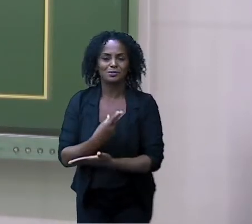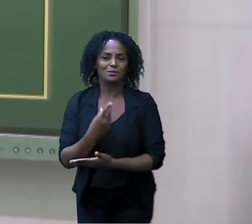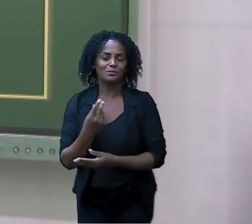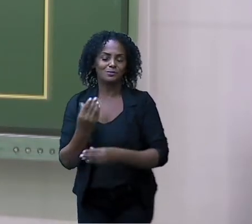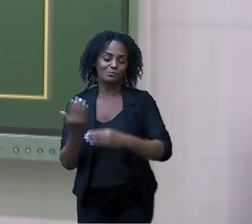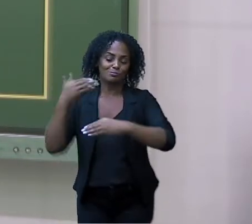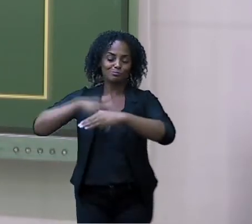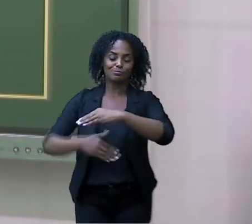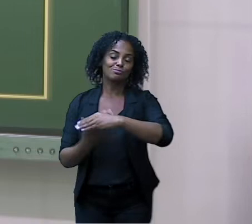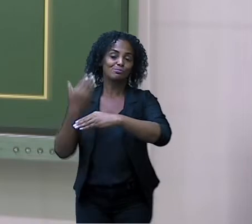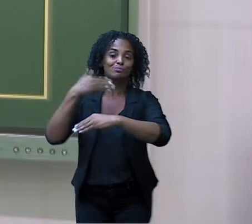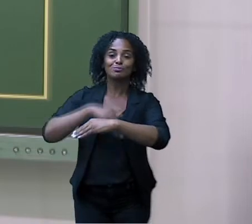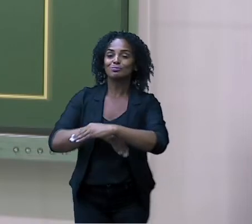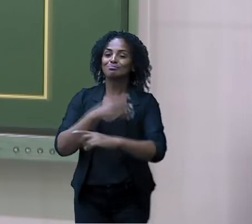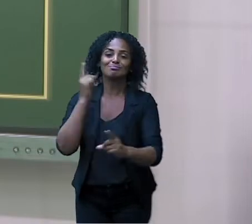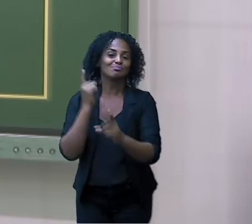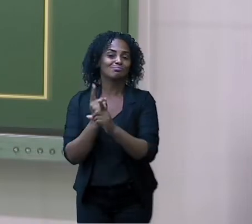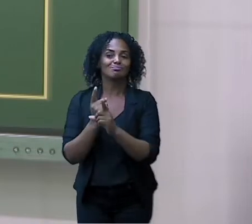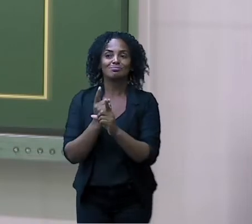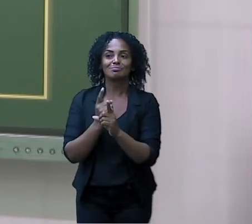Golfinho, oceano.